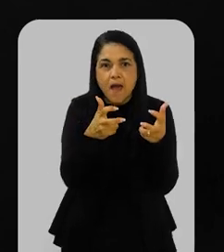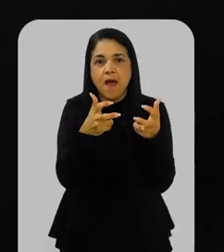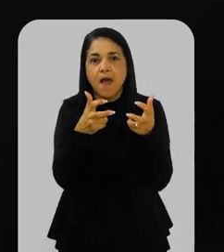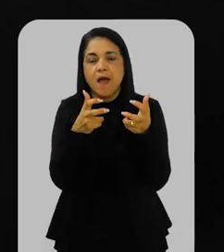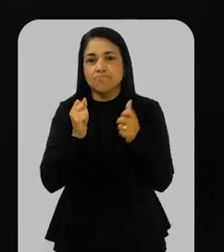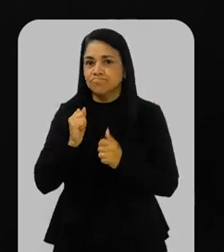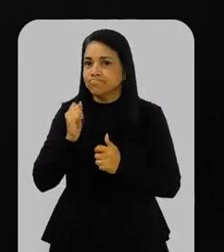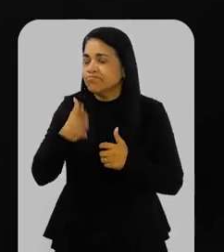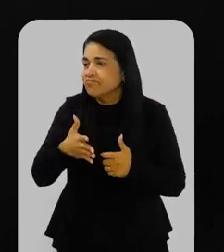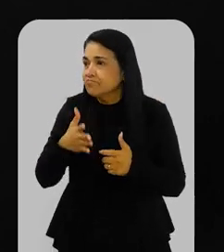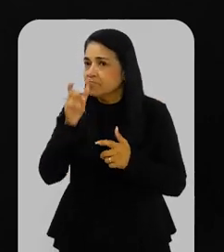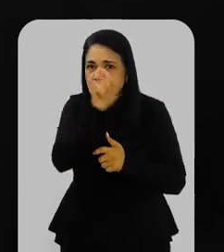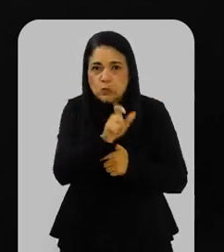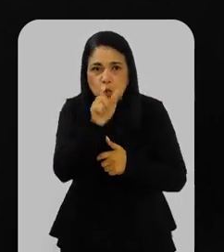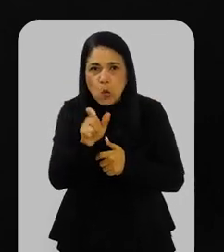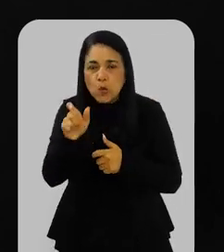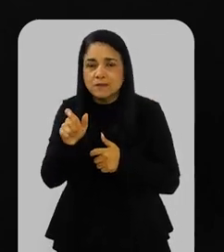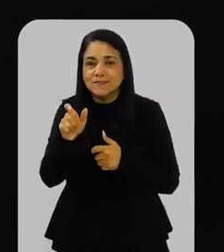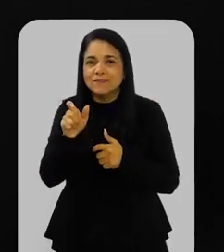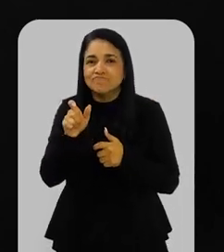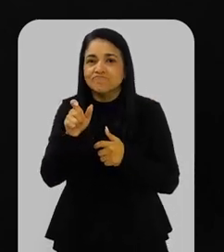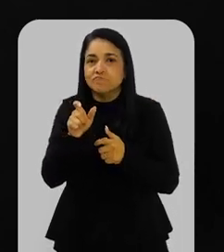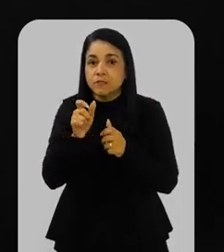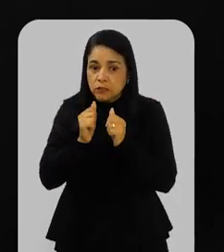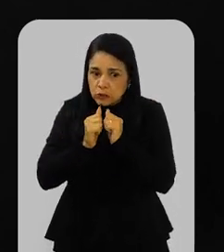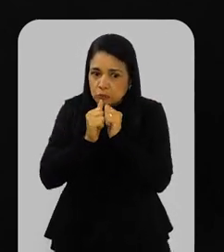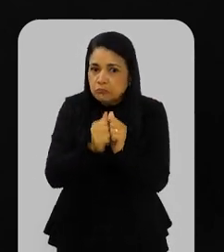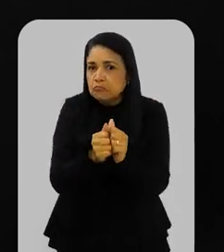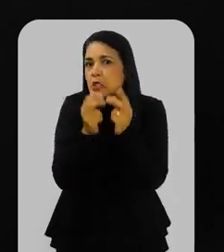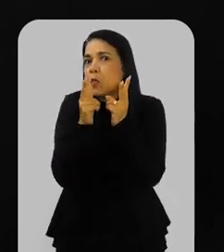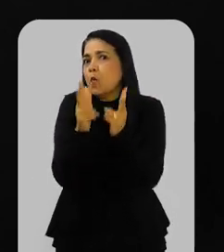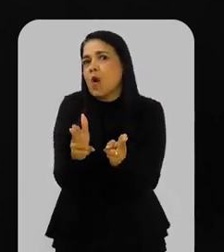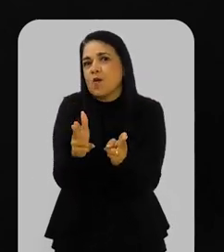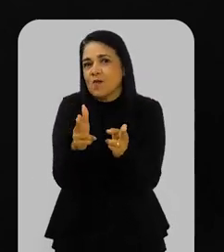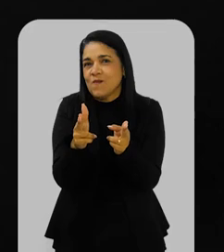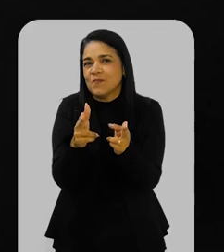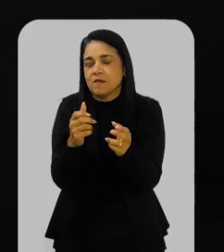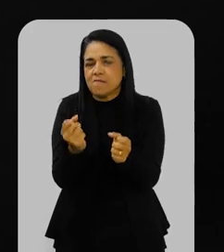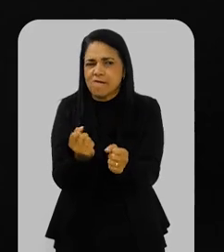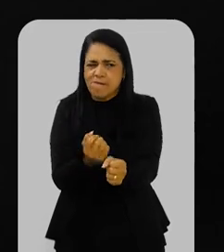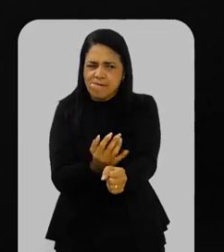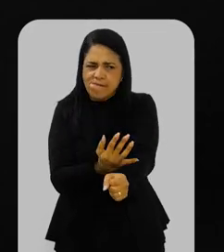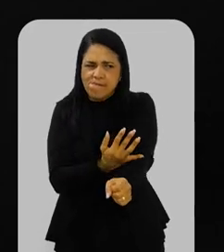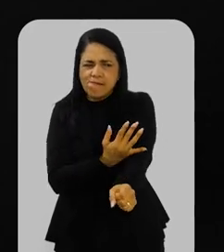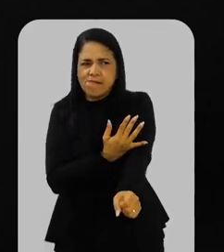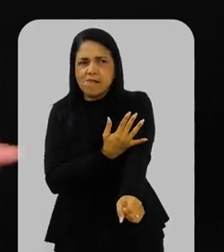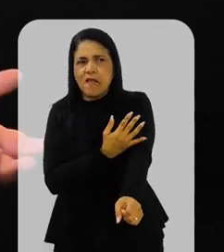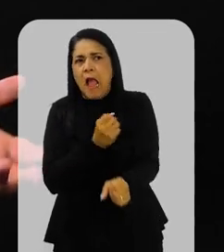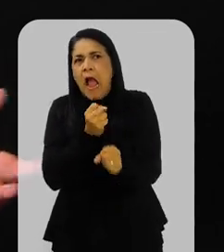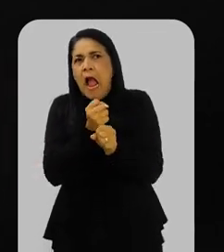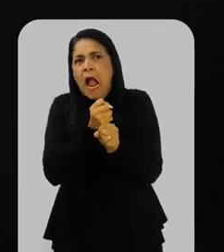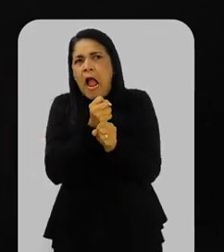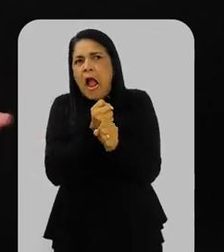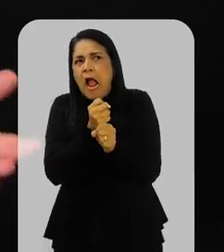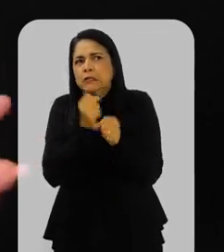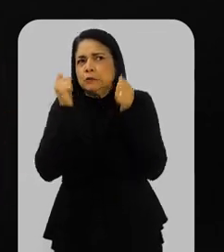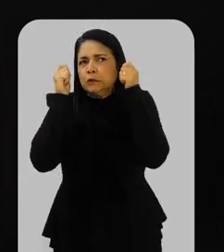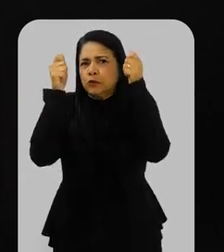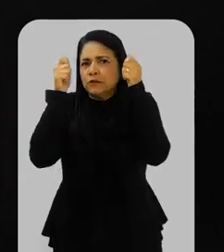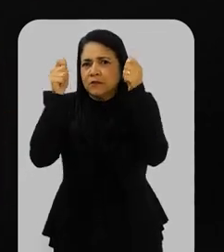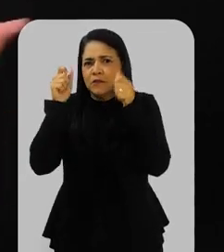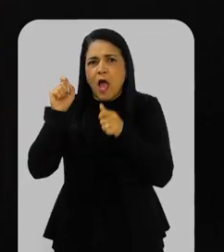ver a reação das pessoas, é impossível que você também não reaja junto. Eu me arrepiei e tudo. Falei assim, pô, não pode ser anos,